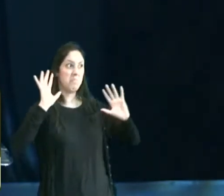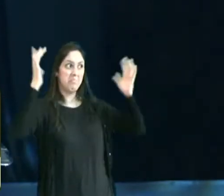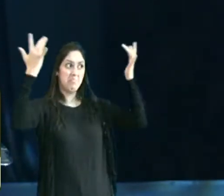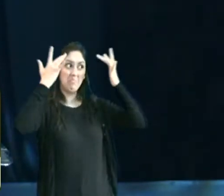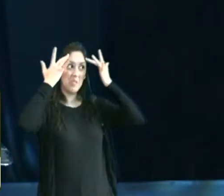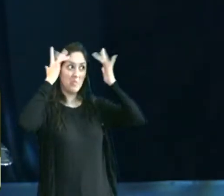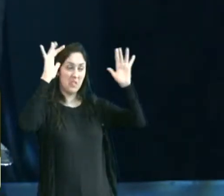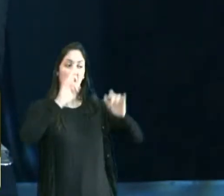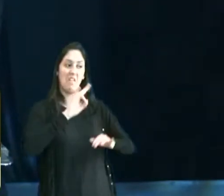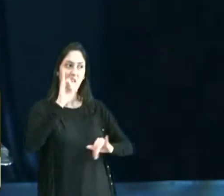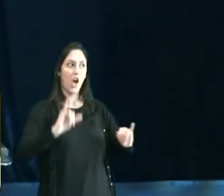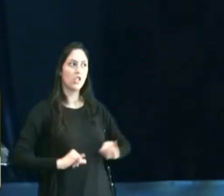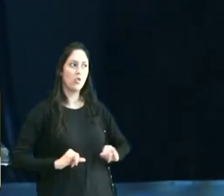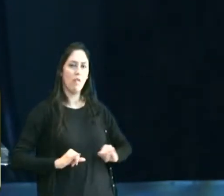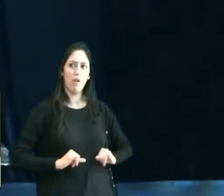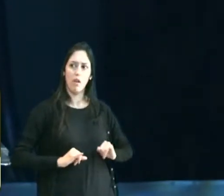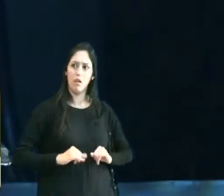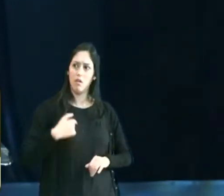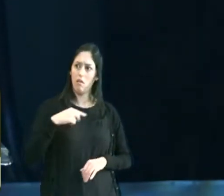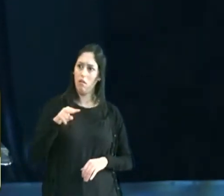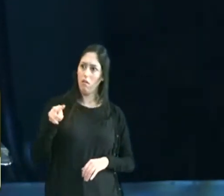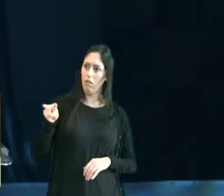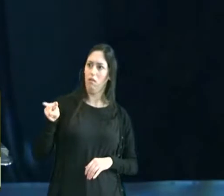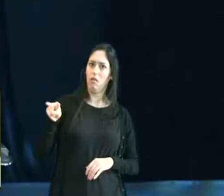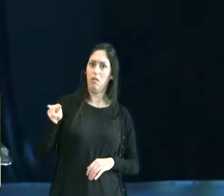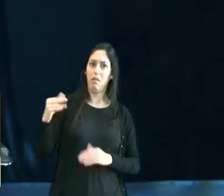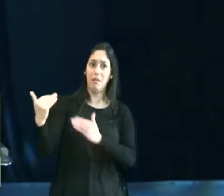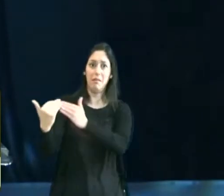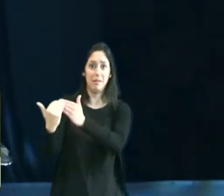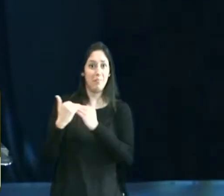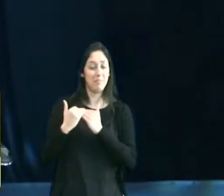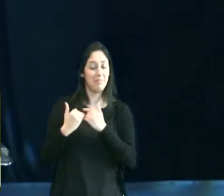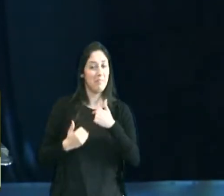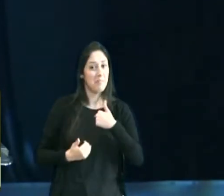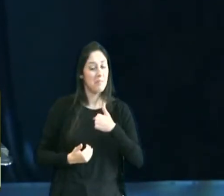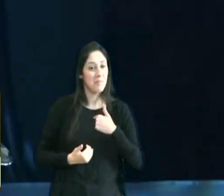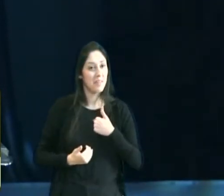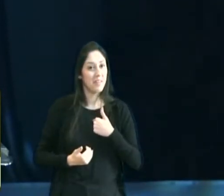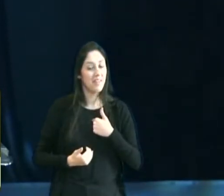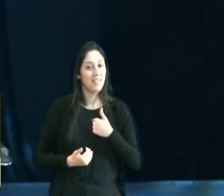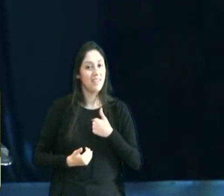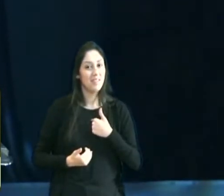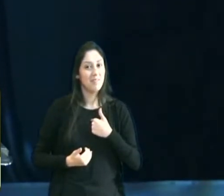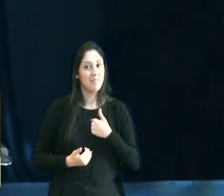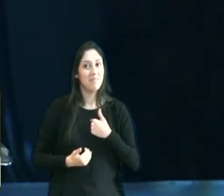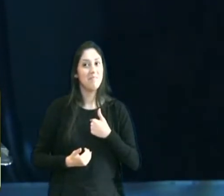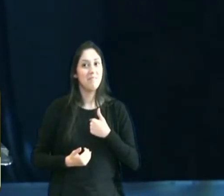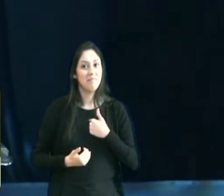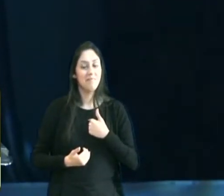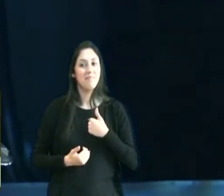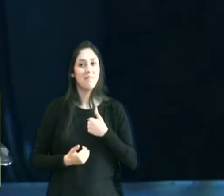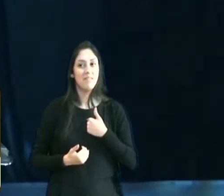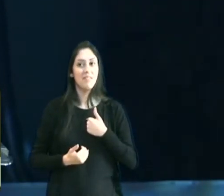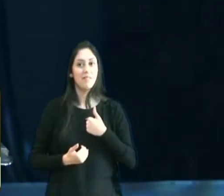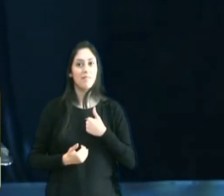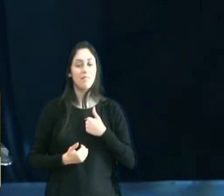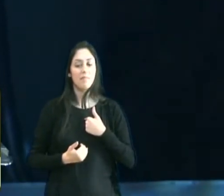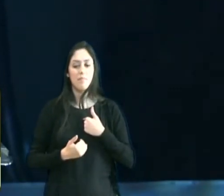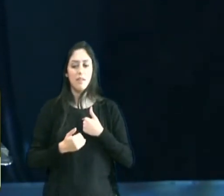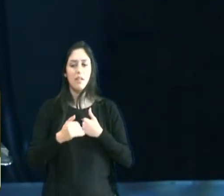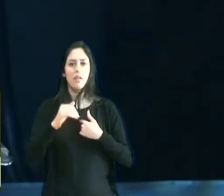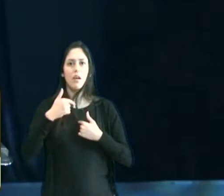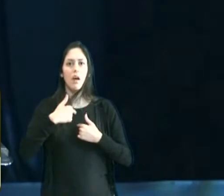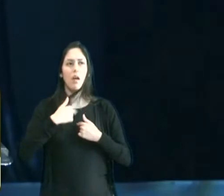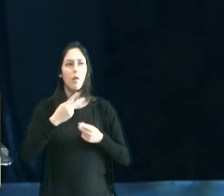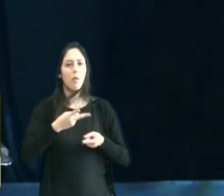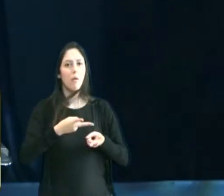E se a gente não tomar cuidado, a gente começa a ouvir a tosse da criança em casa, começa a ver o espirro do